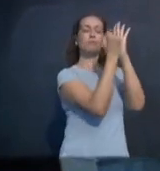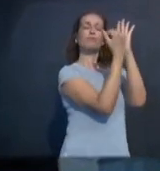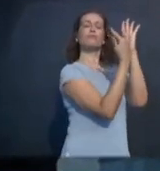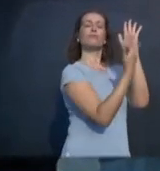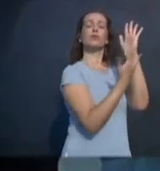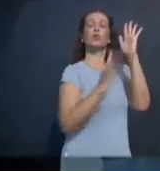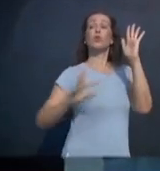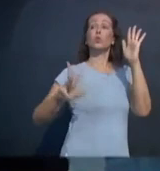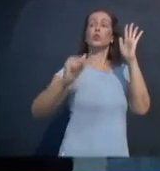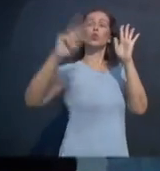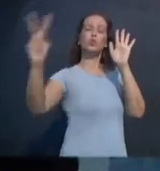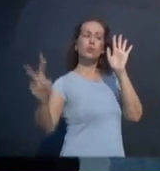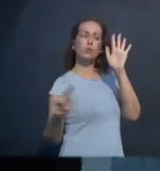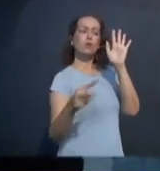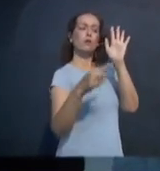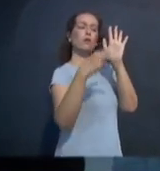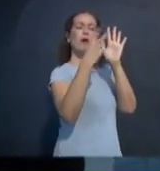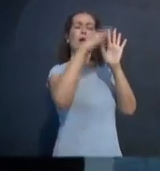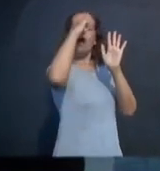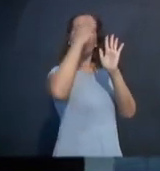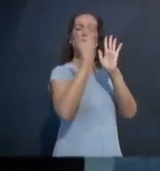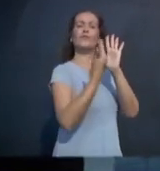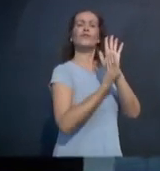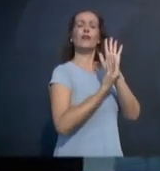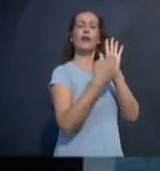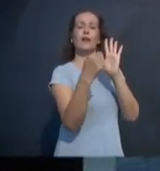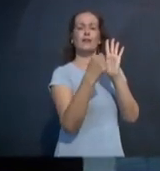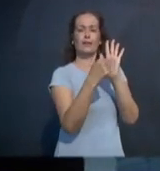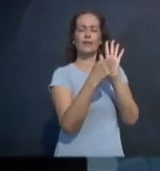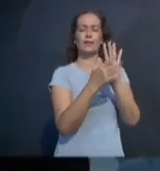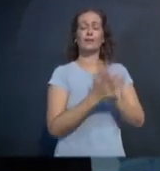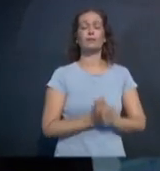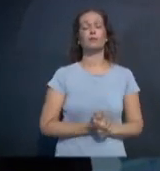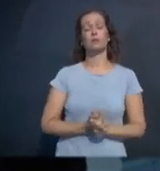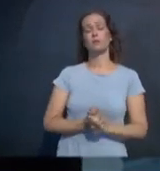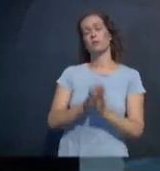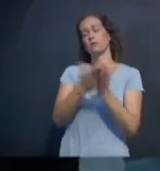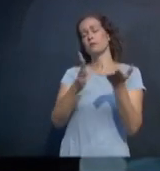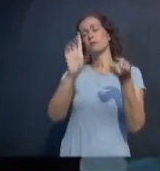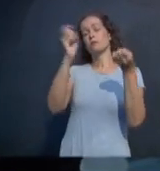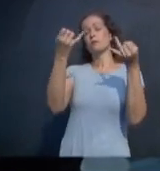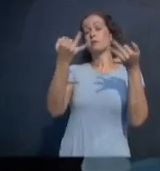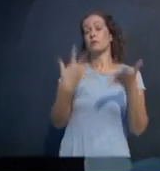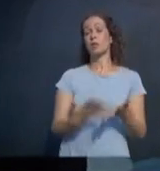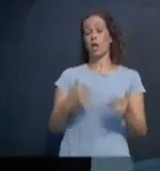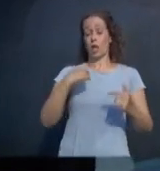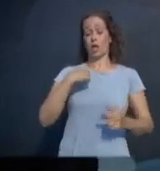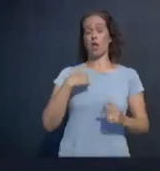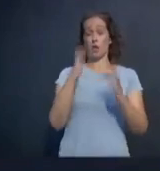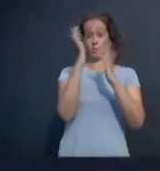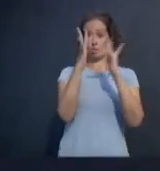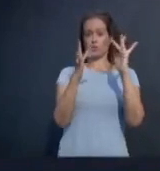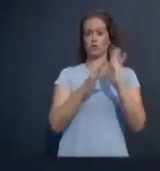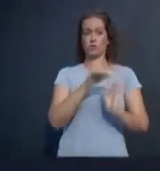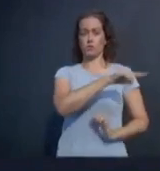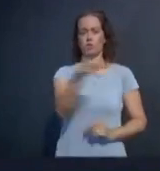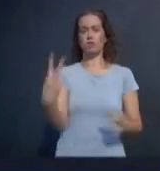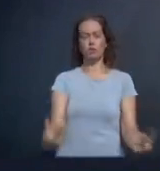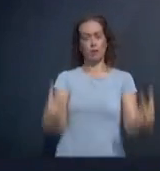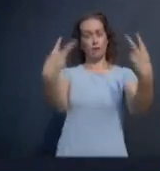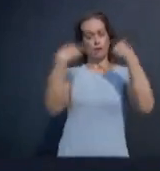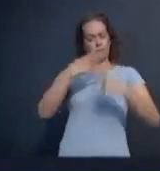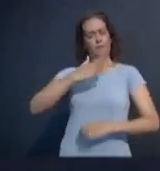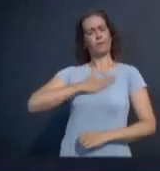todo que olhar para Ele. Por isso que a palavra diz: olhai para mim e sereis salvos vós todos os termos da